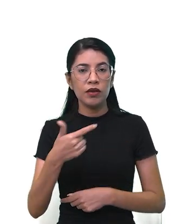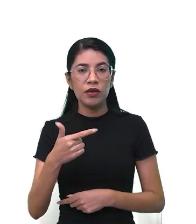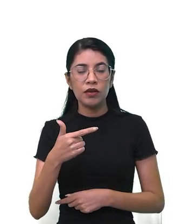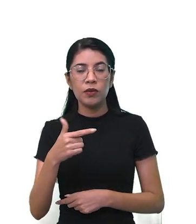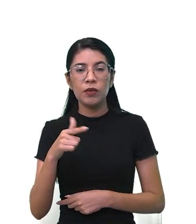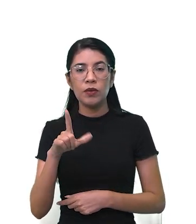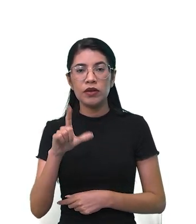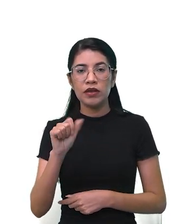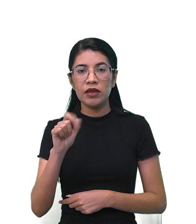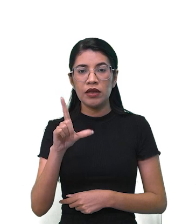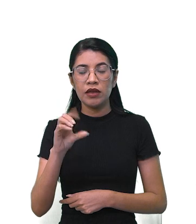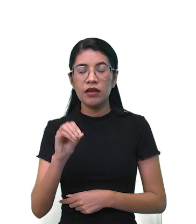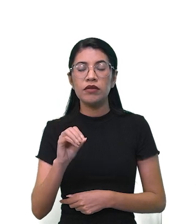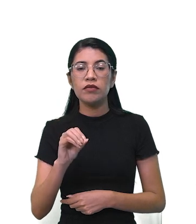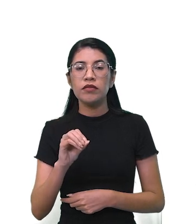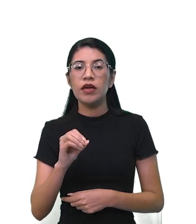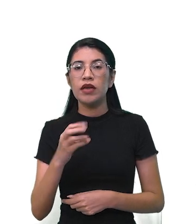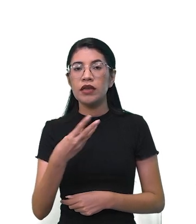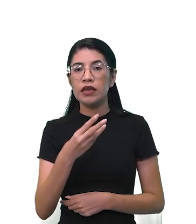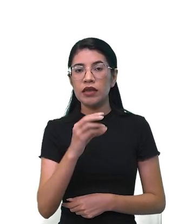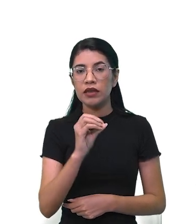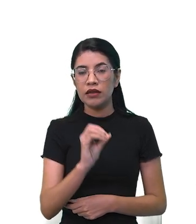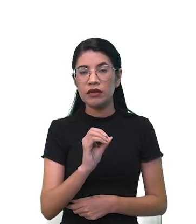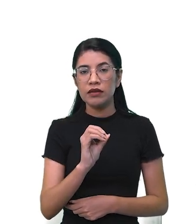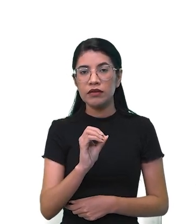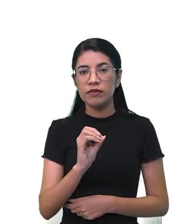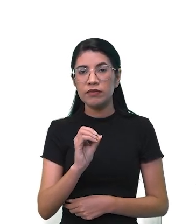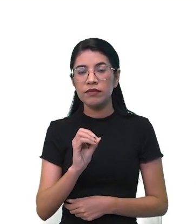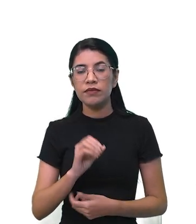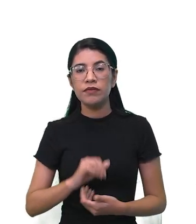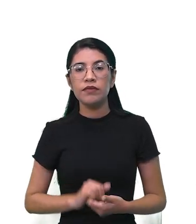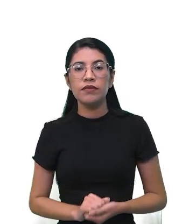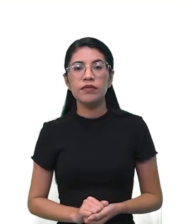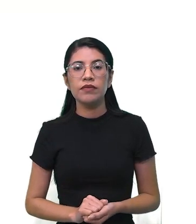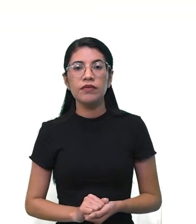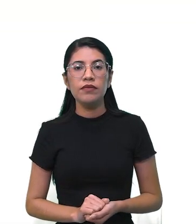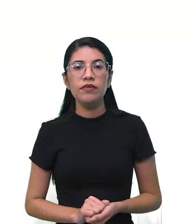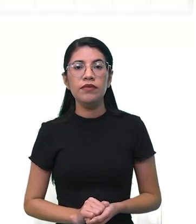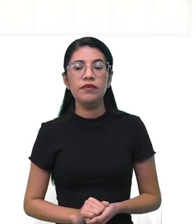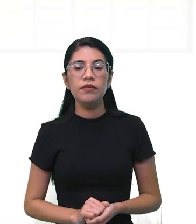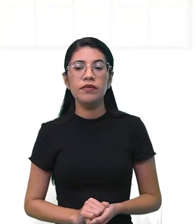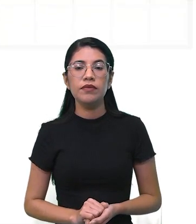lados será de 30 graus. Tá certo?